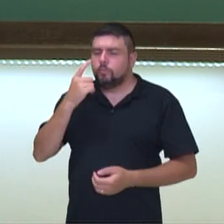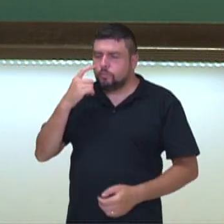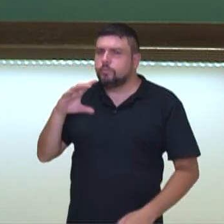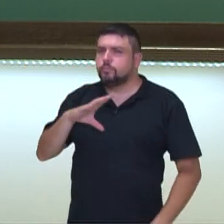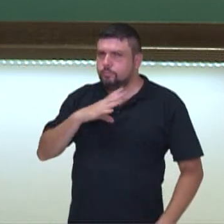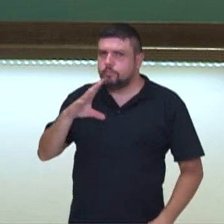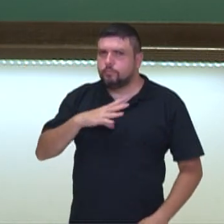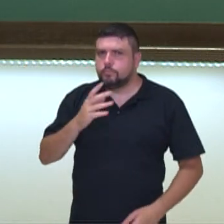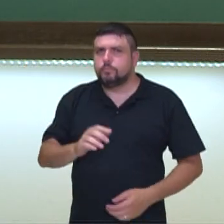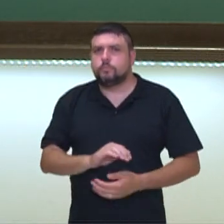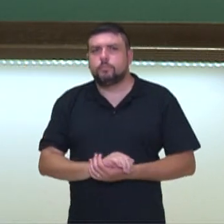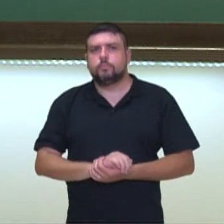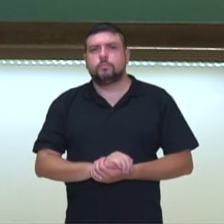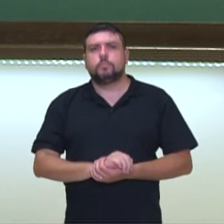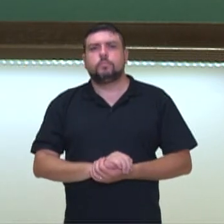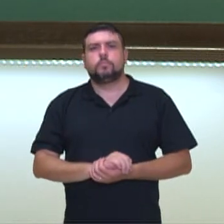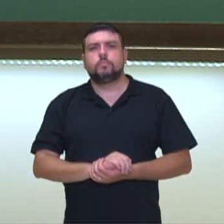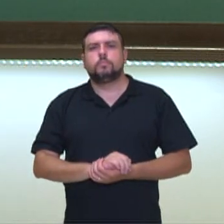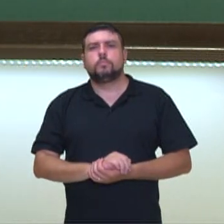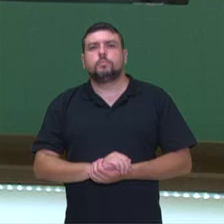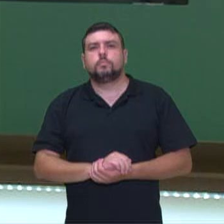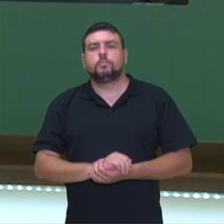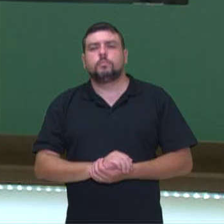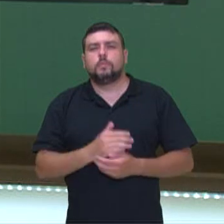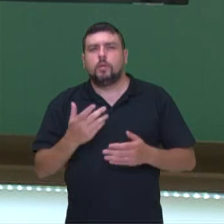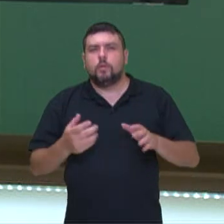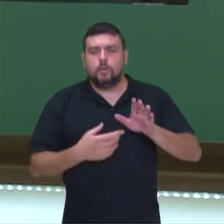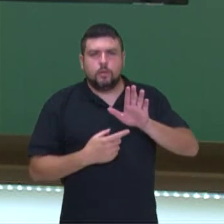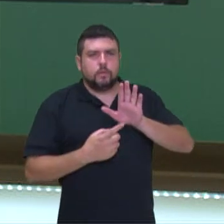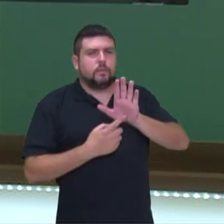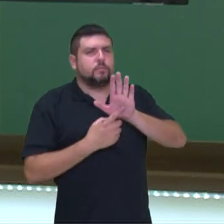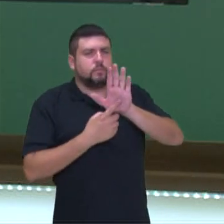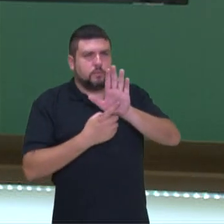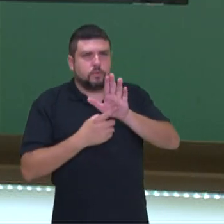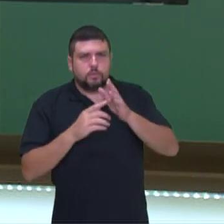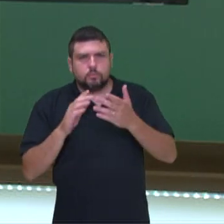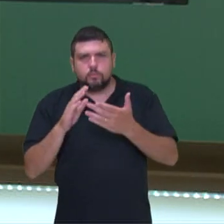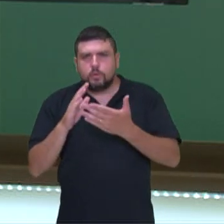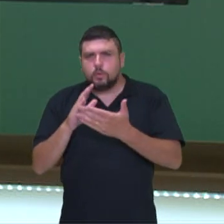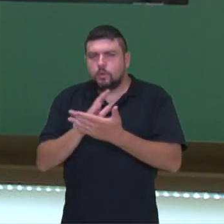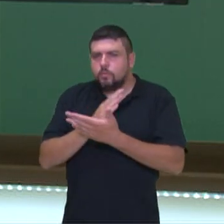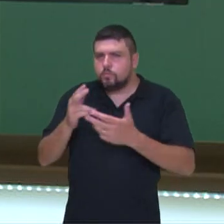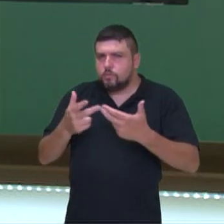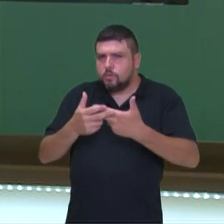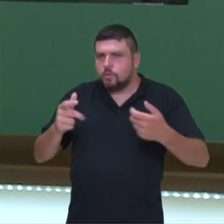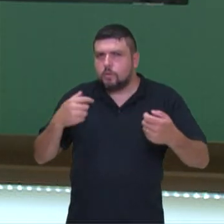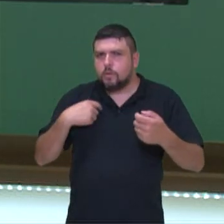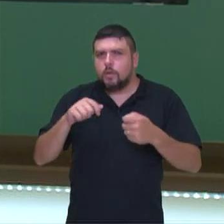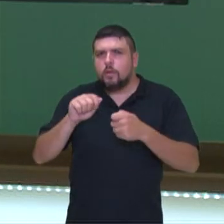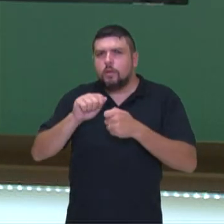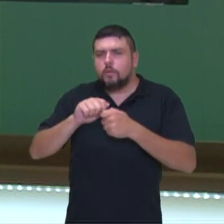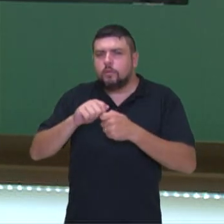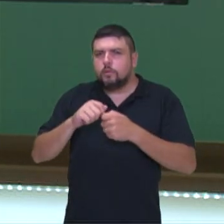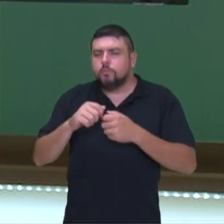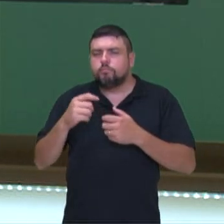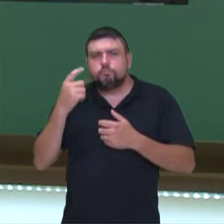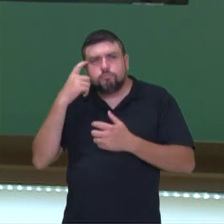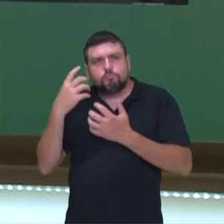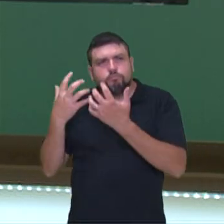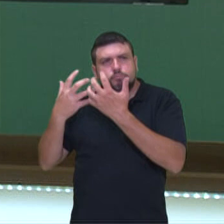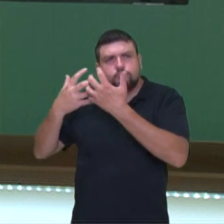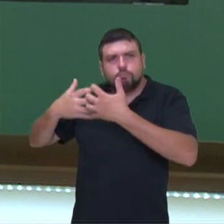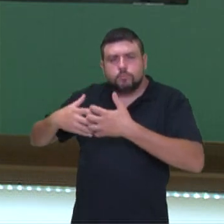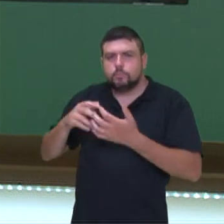ousado, não é? Vamos lá, eu vou mostrar para vocês mais algumas obras dele que trazem algumas reflexões. Então